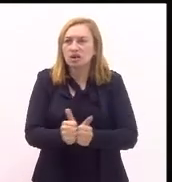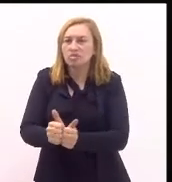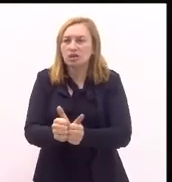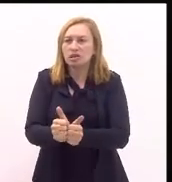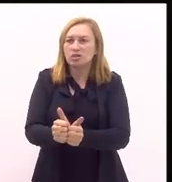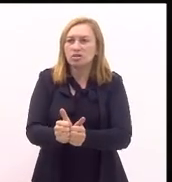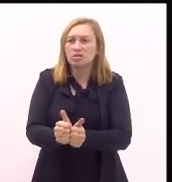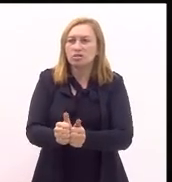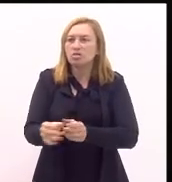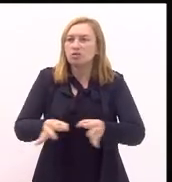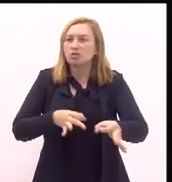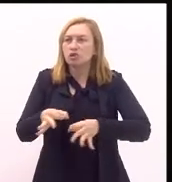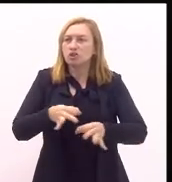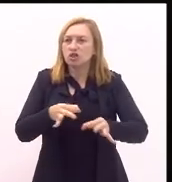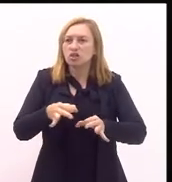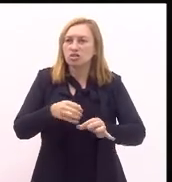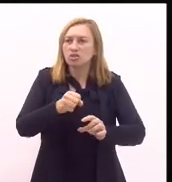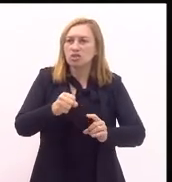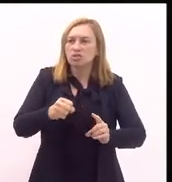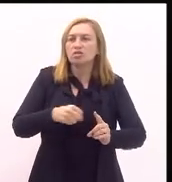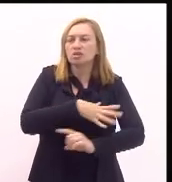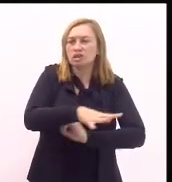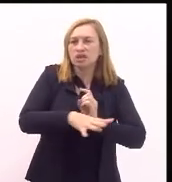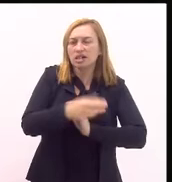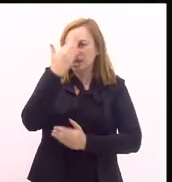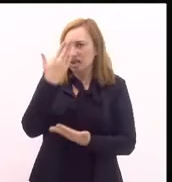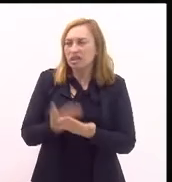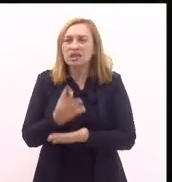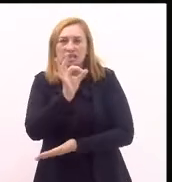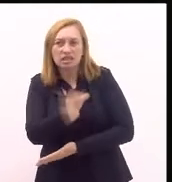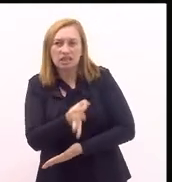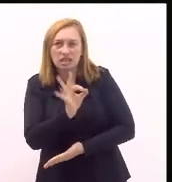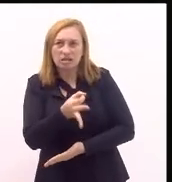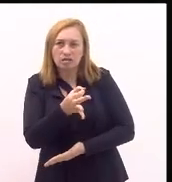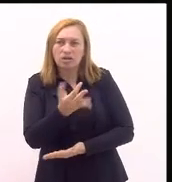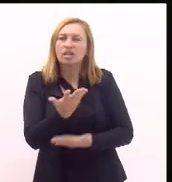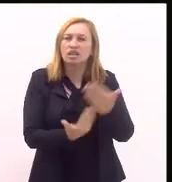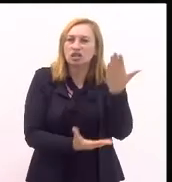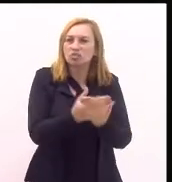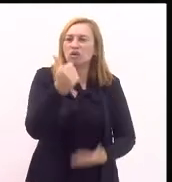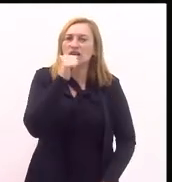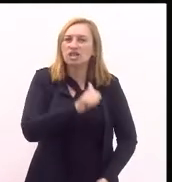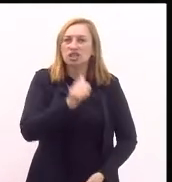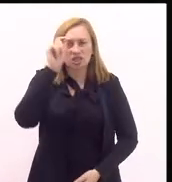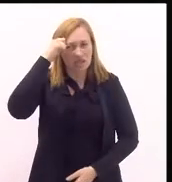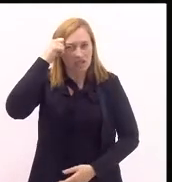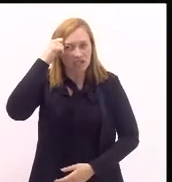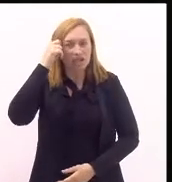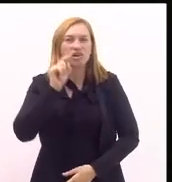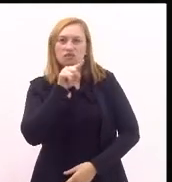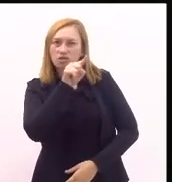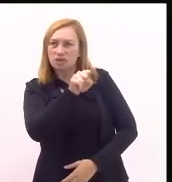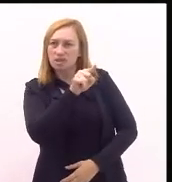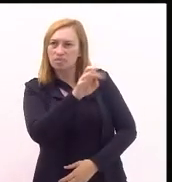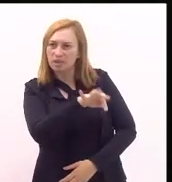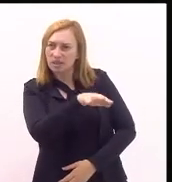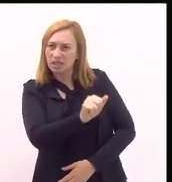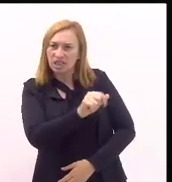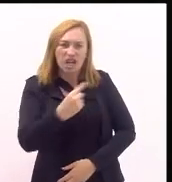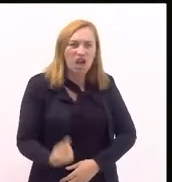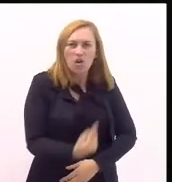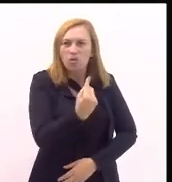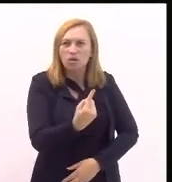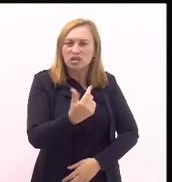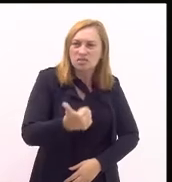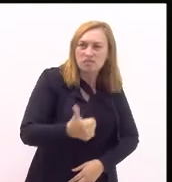projeto de sociedade que a gente acredita certamente virá pelas mãos das mulheres negras e você Benedita é